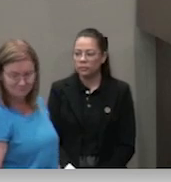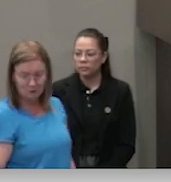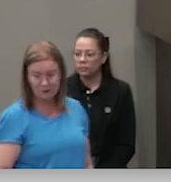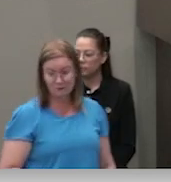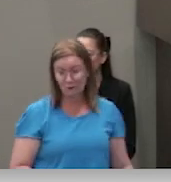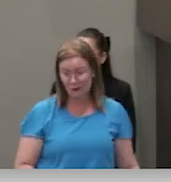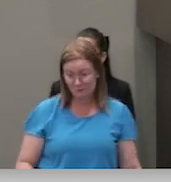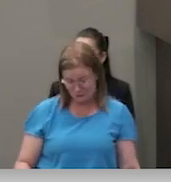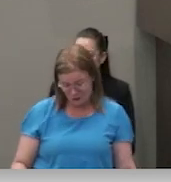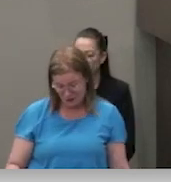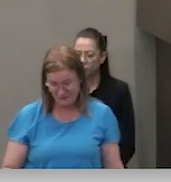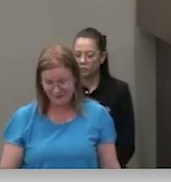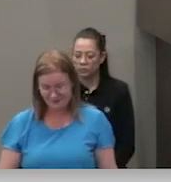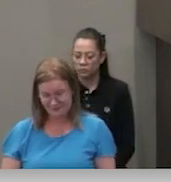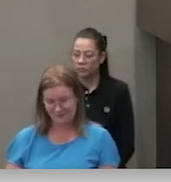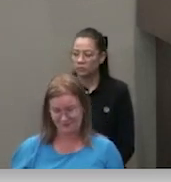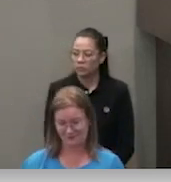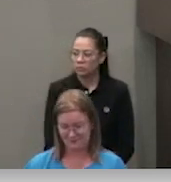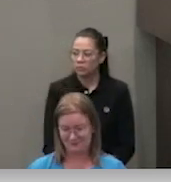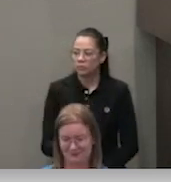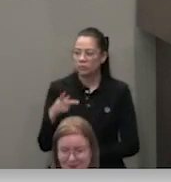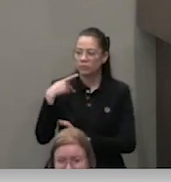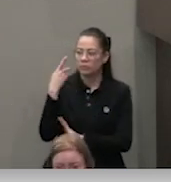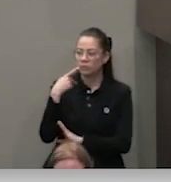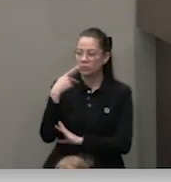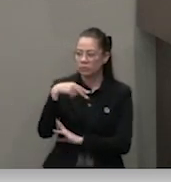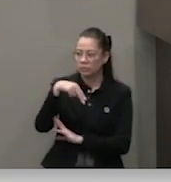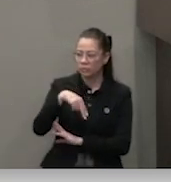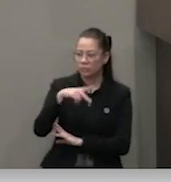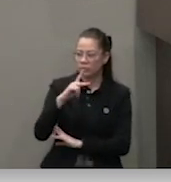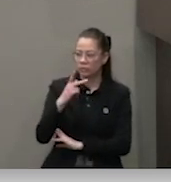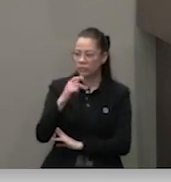obrigado Vereador nhar de